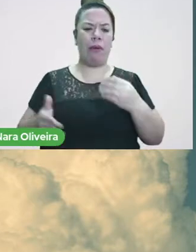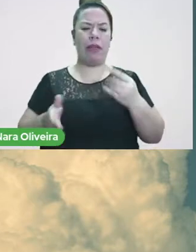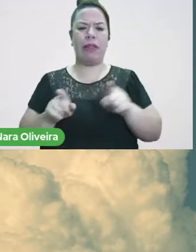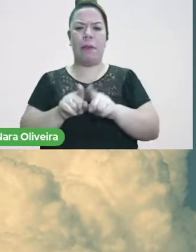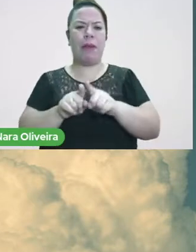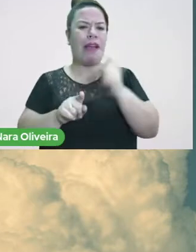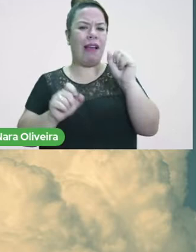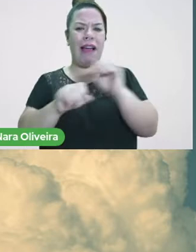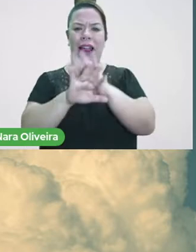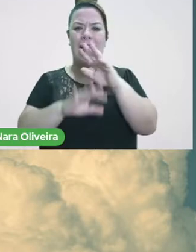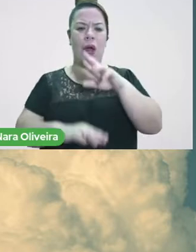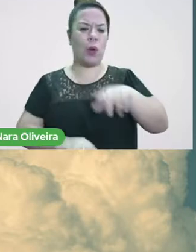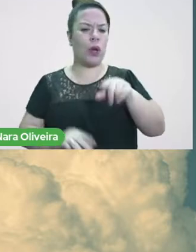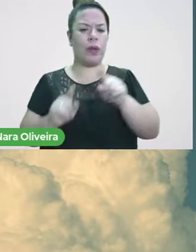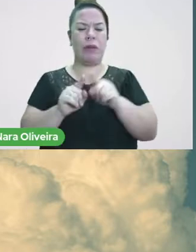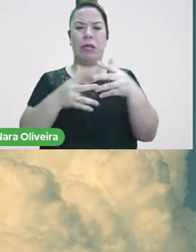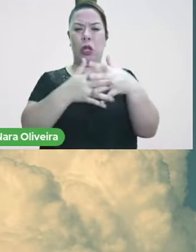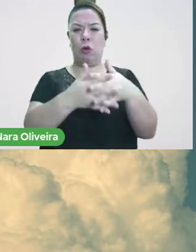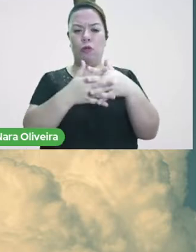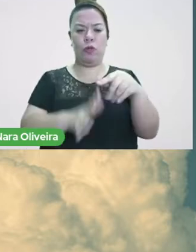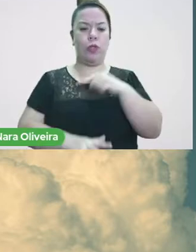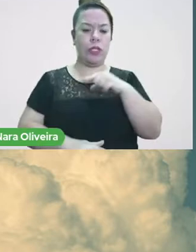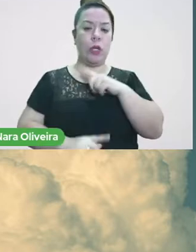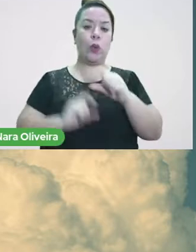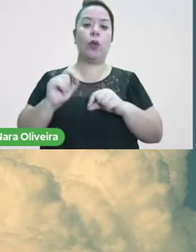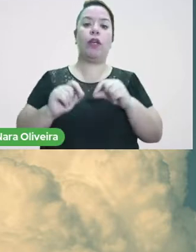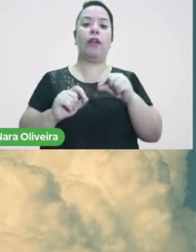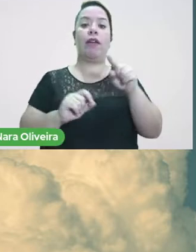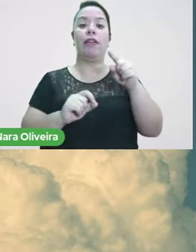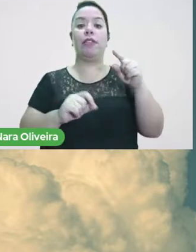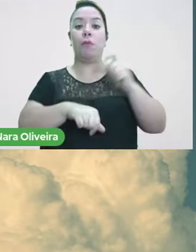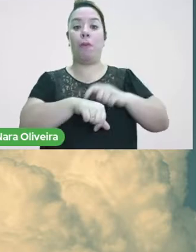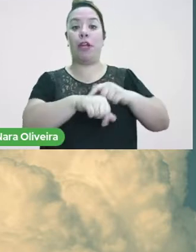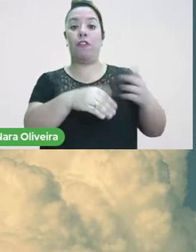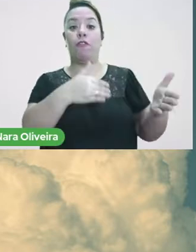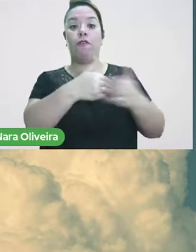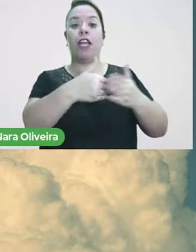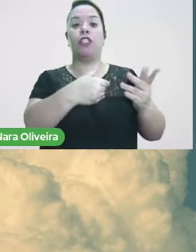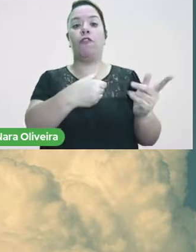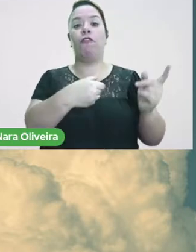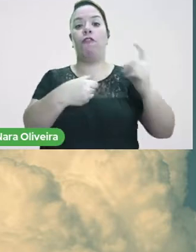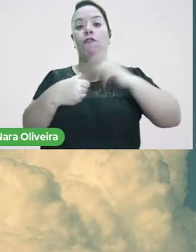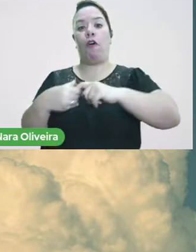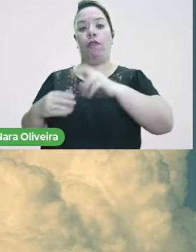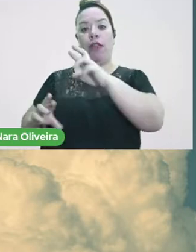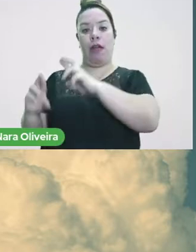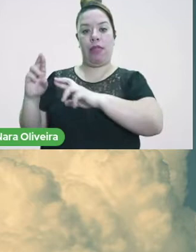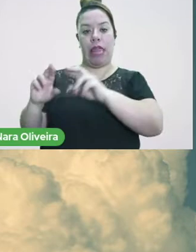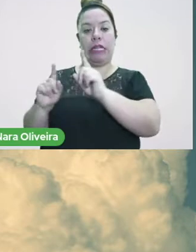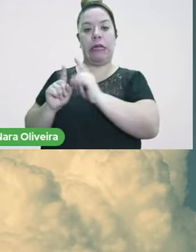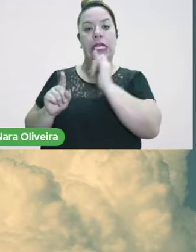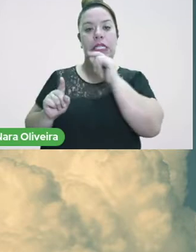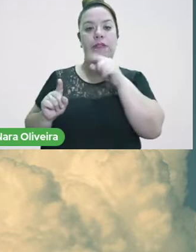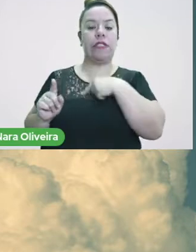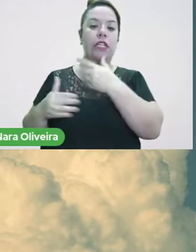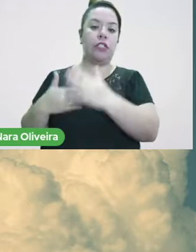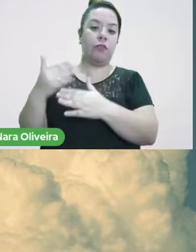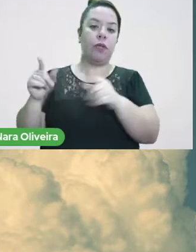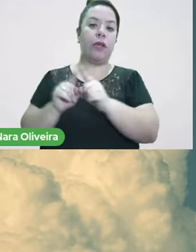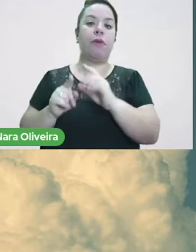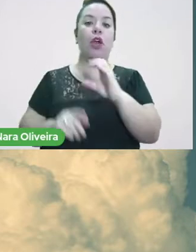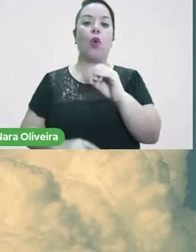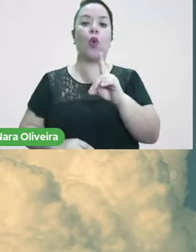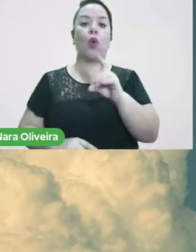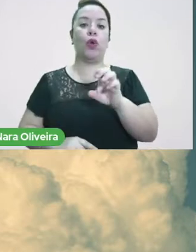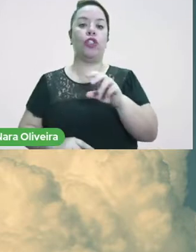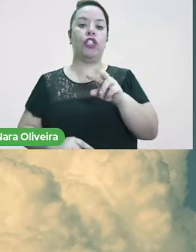suficiente, está confuso, a porta se fecha e o card tem que voltar para análise. Se você faz desenvolvimento e no code review você descobre que o código não